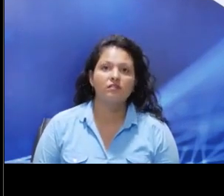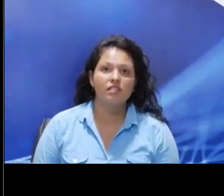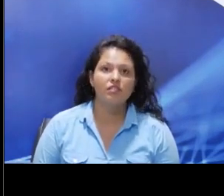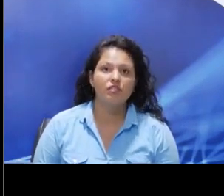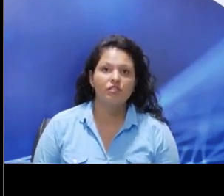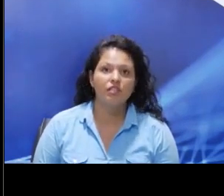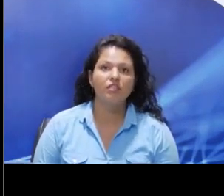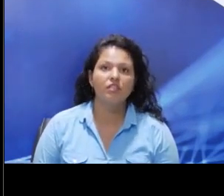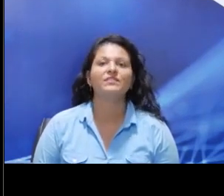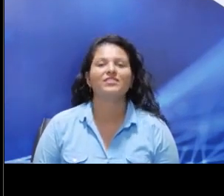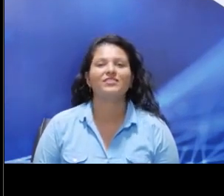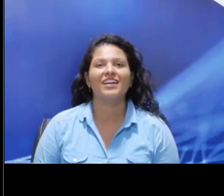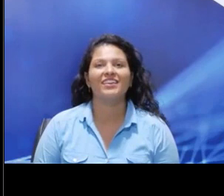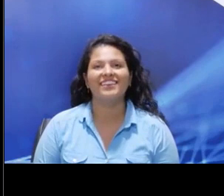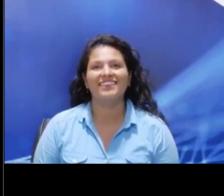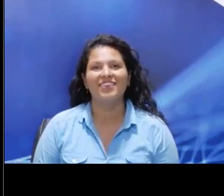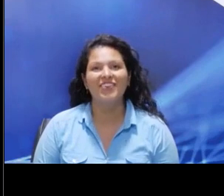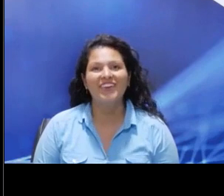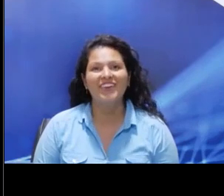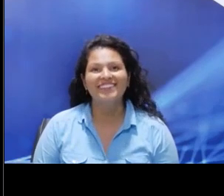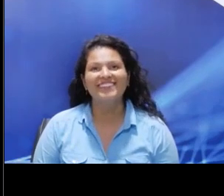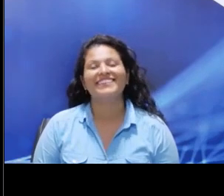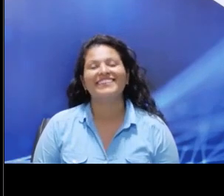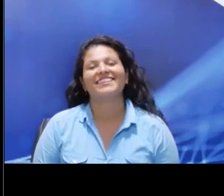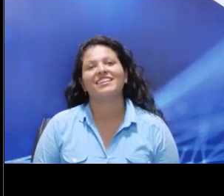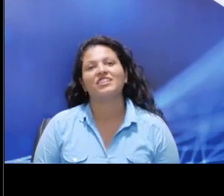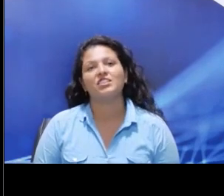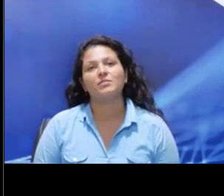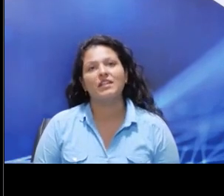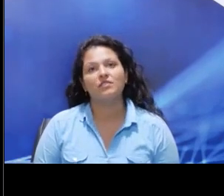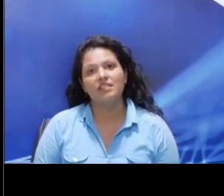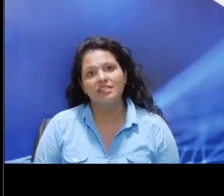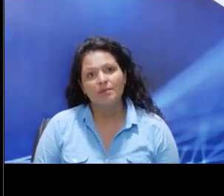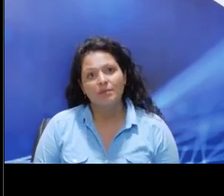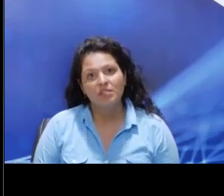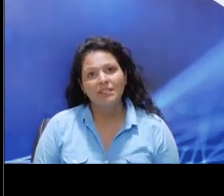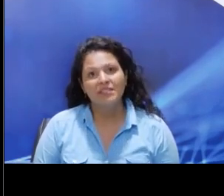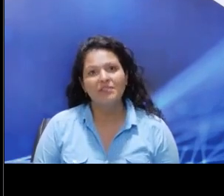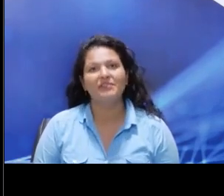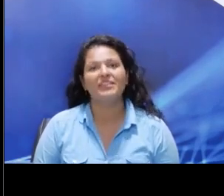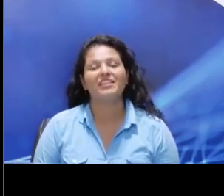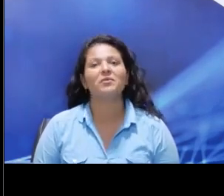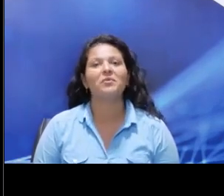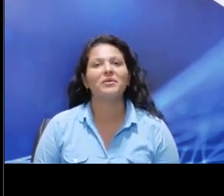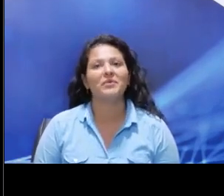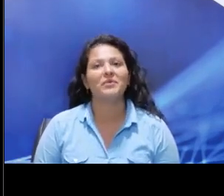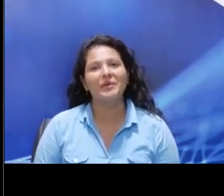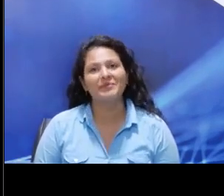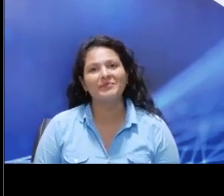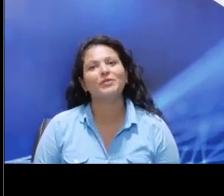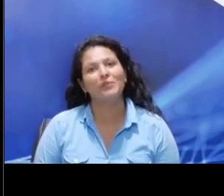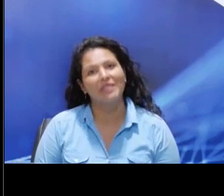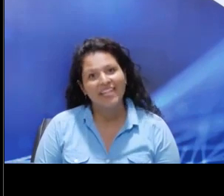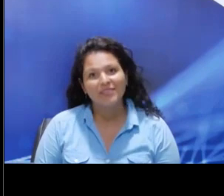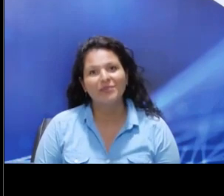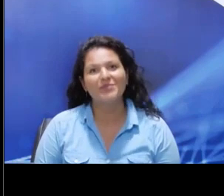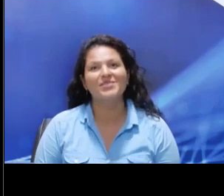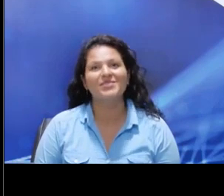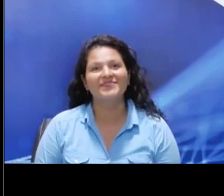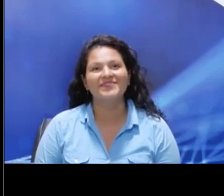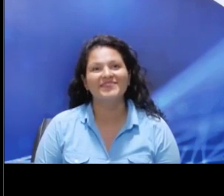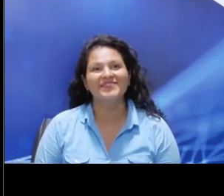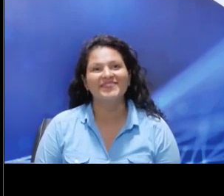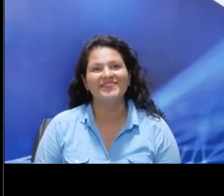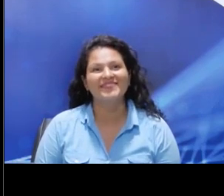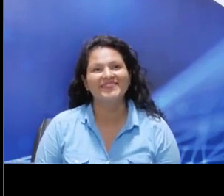que nos assistiram, que ficaram aqui até agora, e a gente espera vocês na próxima terça-feira, então, com o Elton Cabral. Muito obrigada a todos.